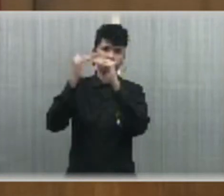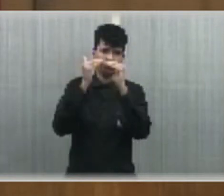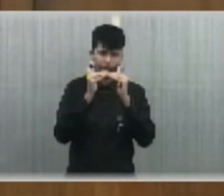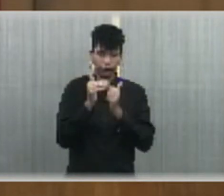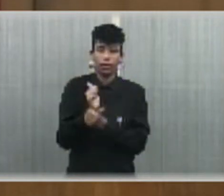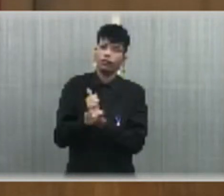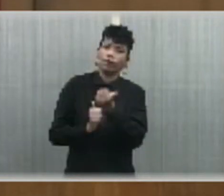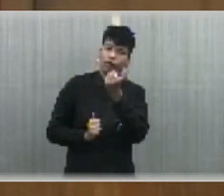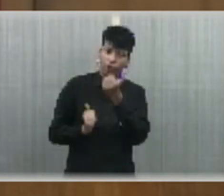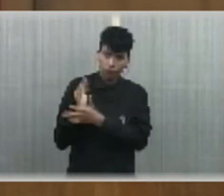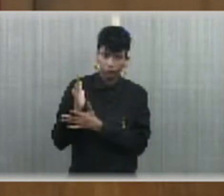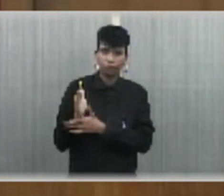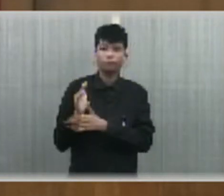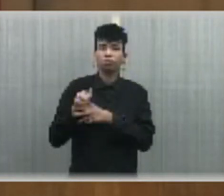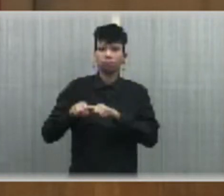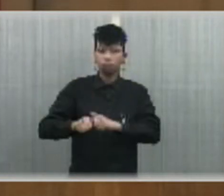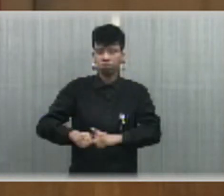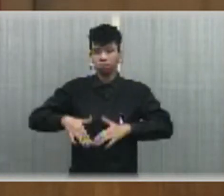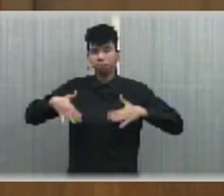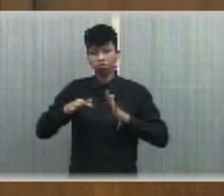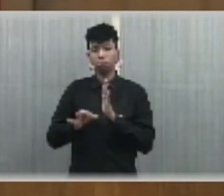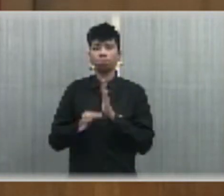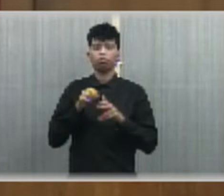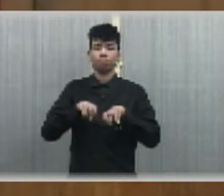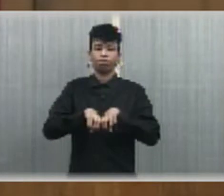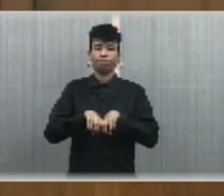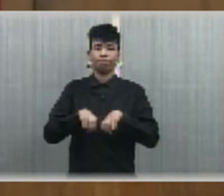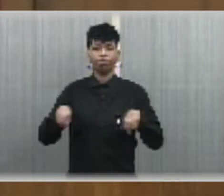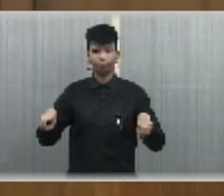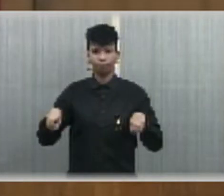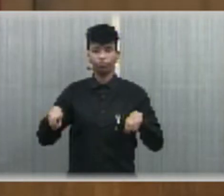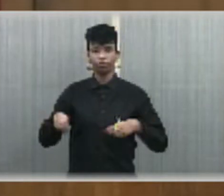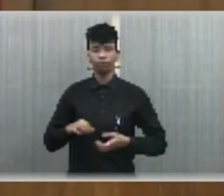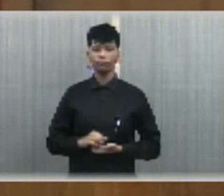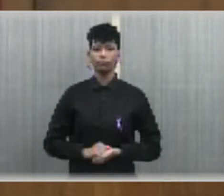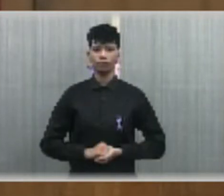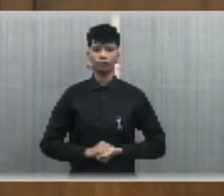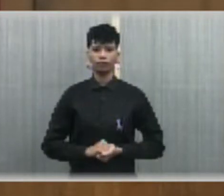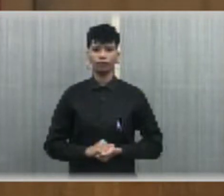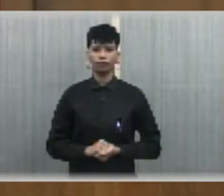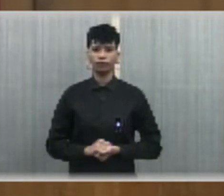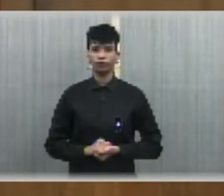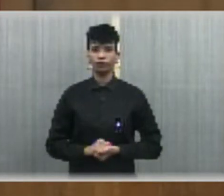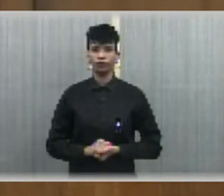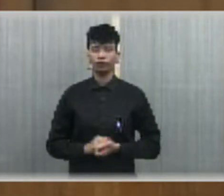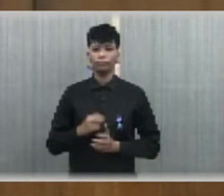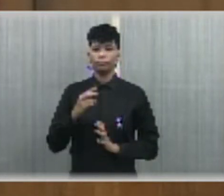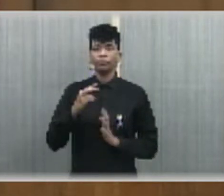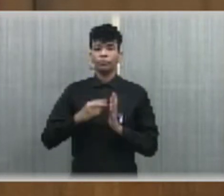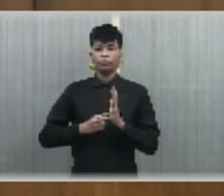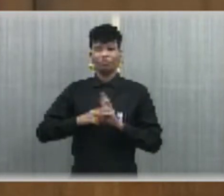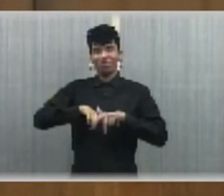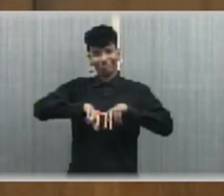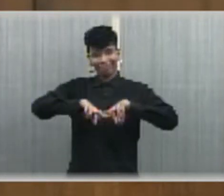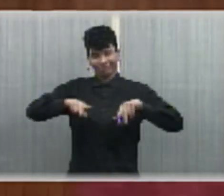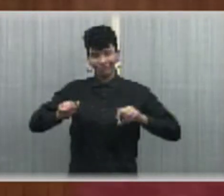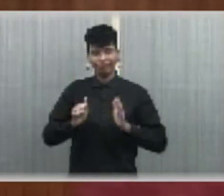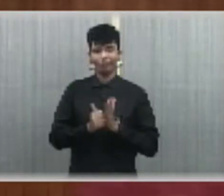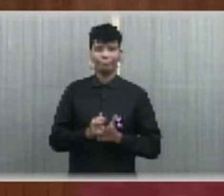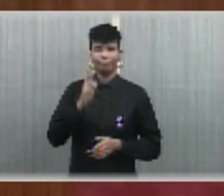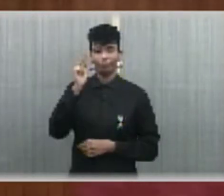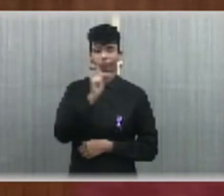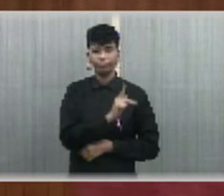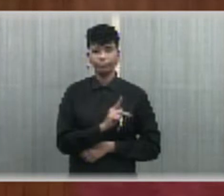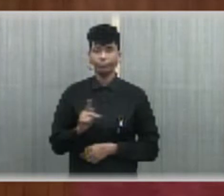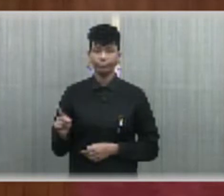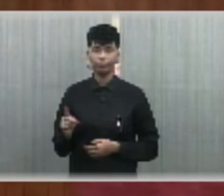aprovada pelo plenário, vai assinada pela mesa da sessão subsequente. Está lida as diversas atas, senhor presidente.